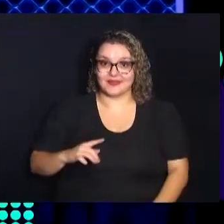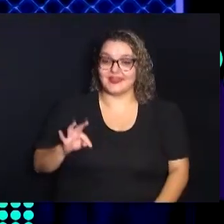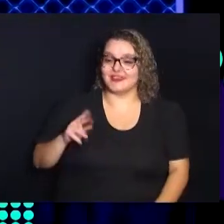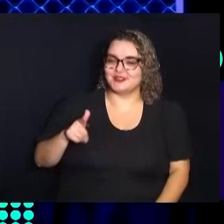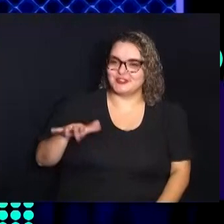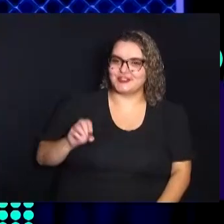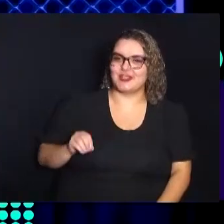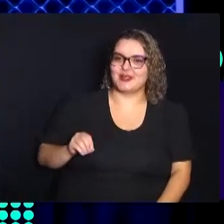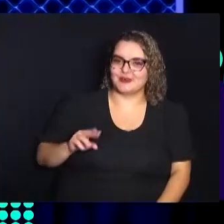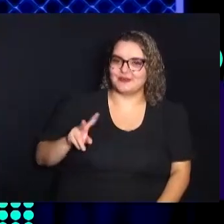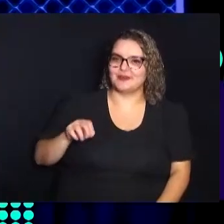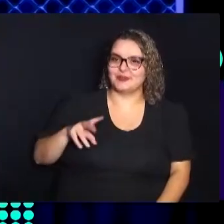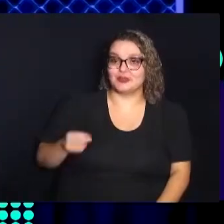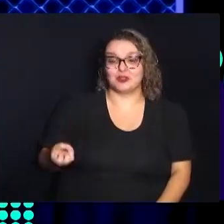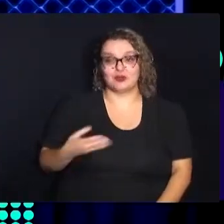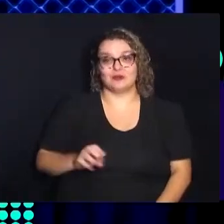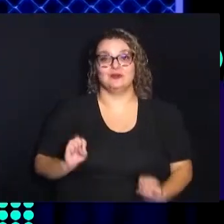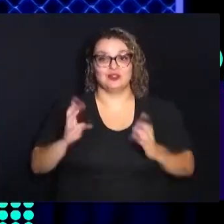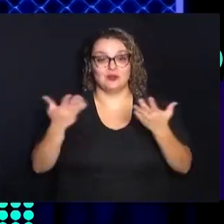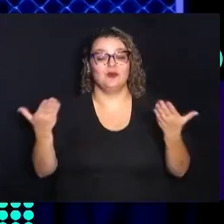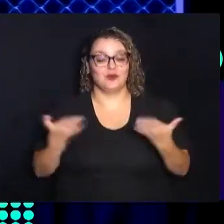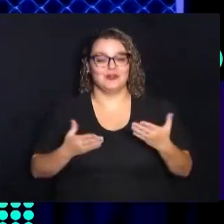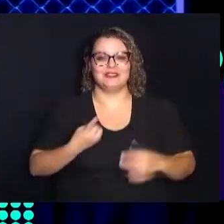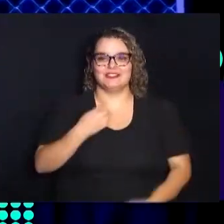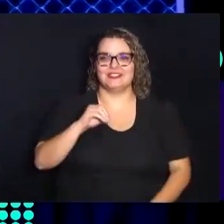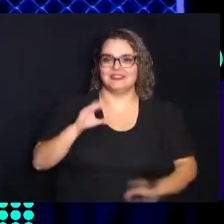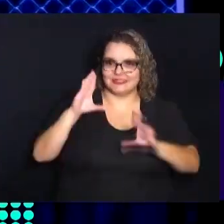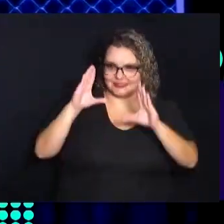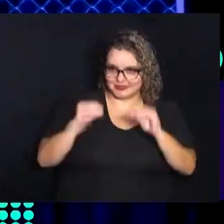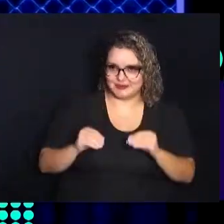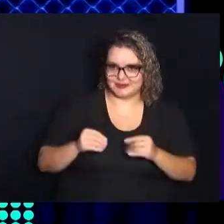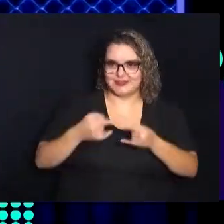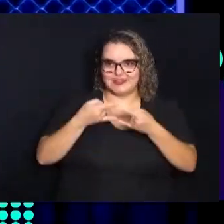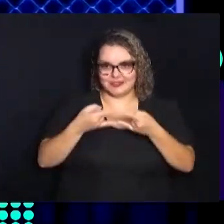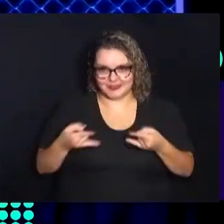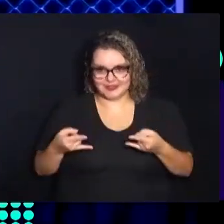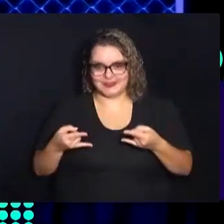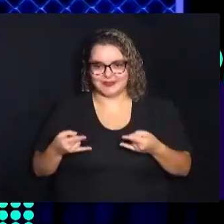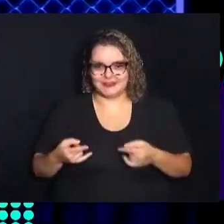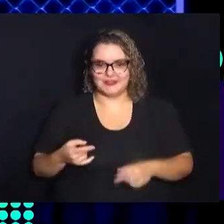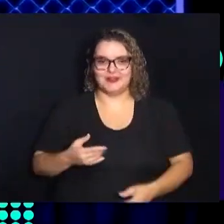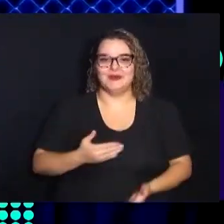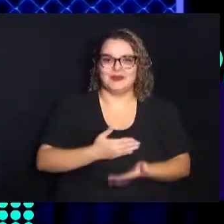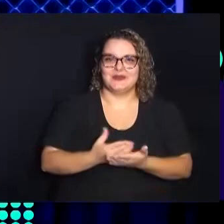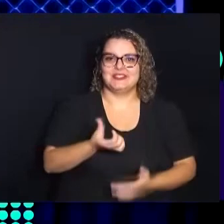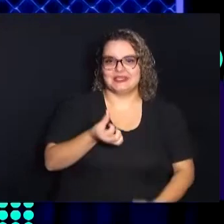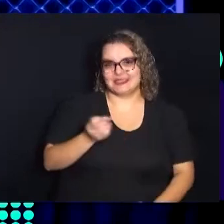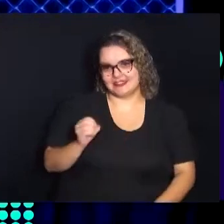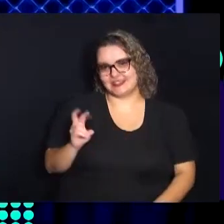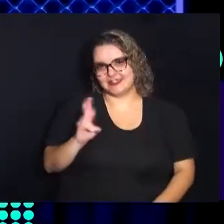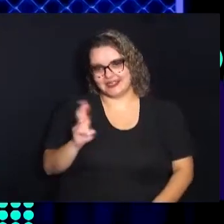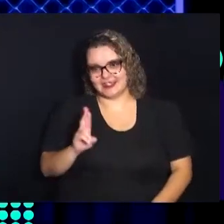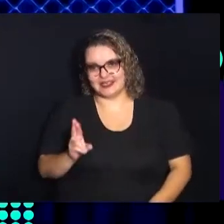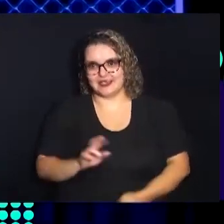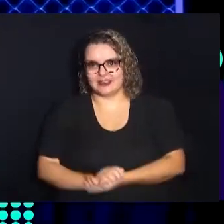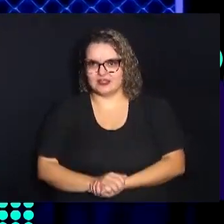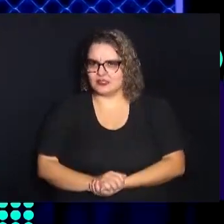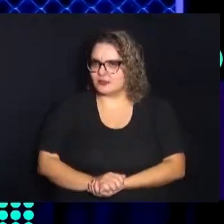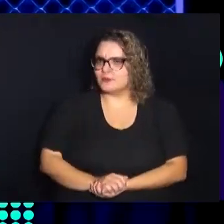tem Thiago Ventura Novo Show. Hoje, às 10 horas da noite, ingressos a partir de R$